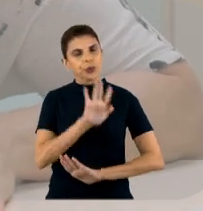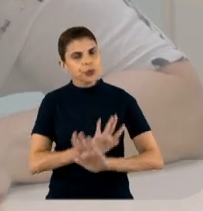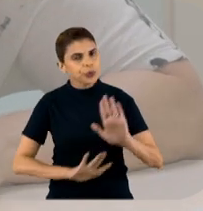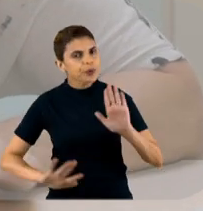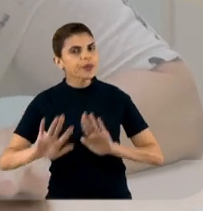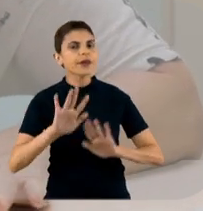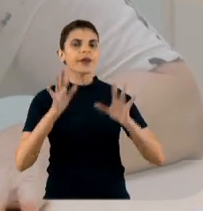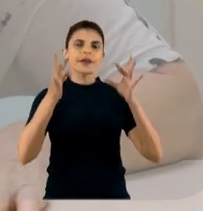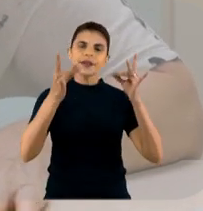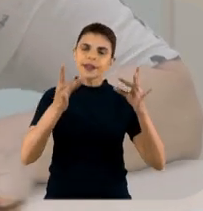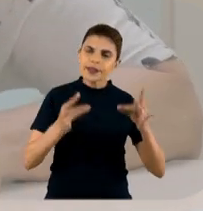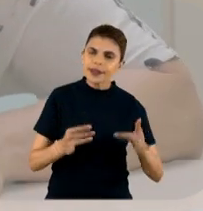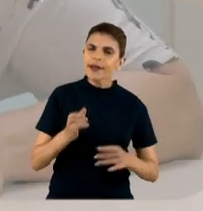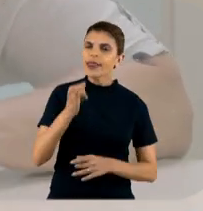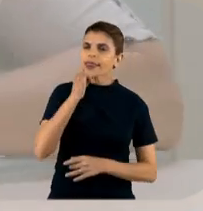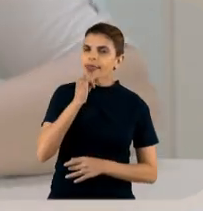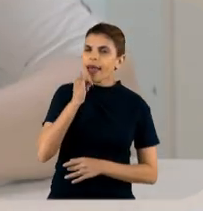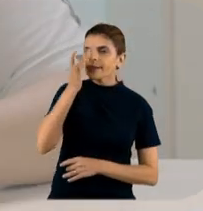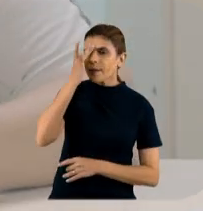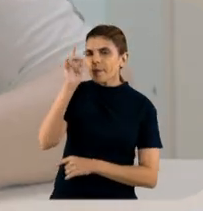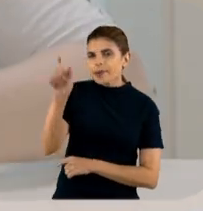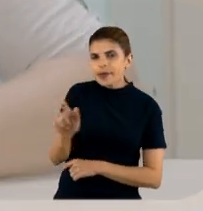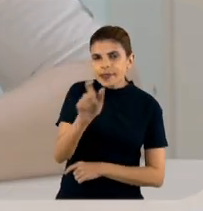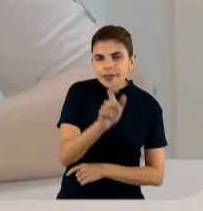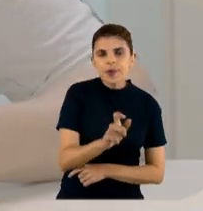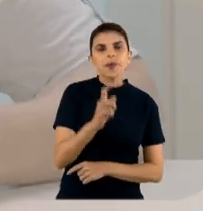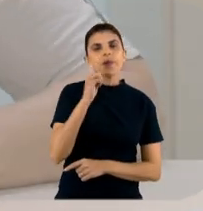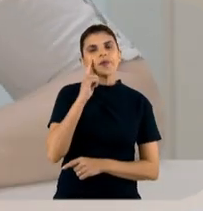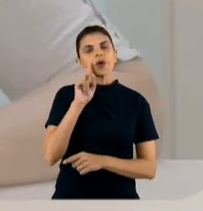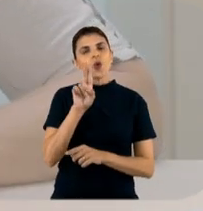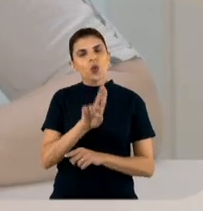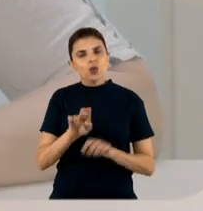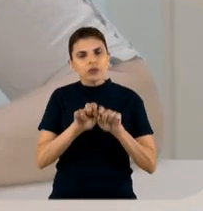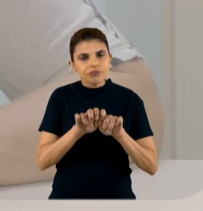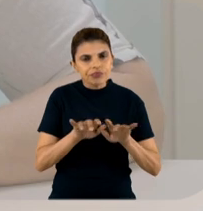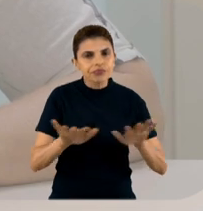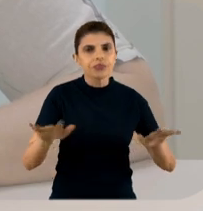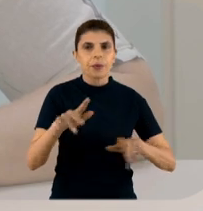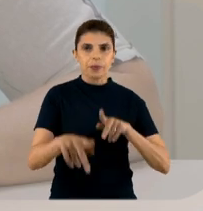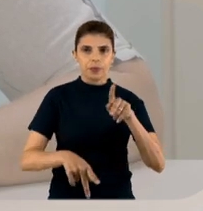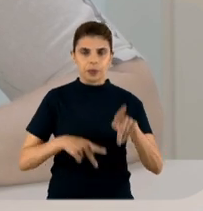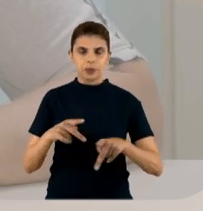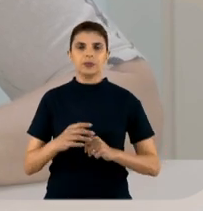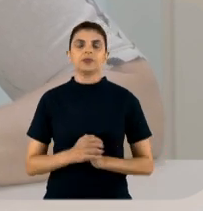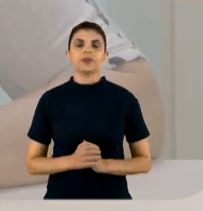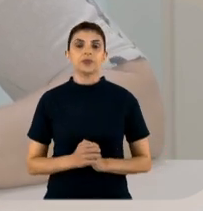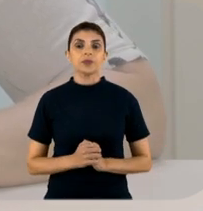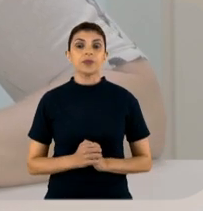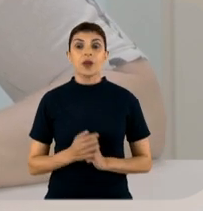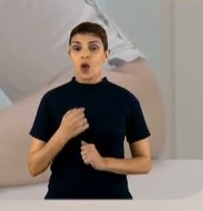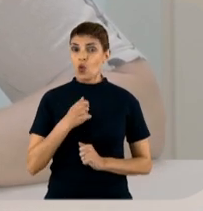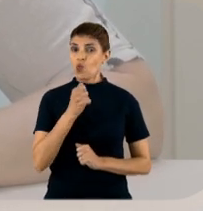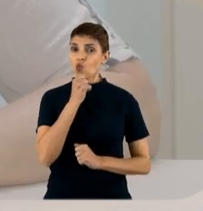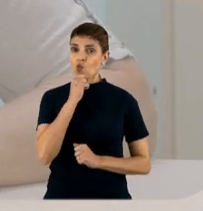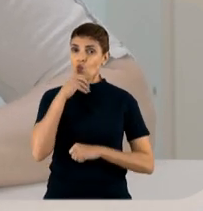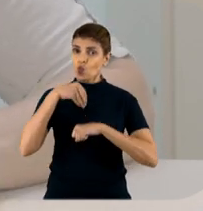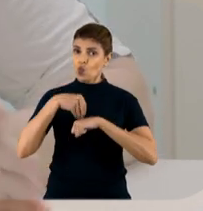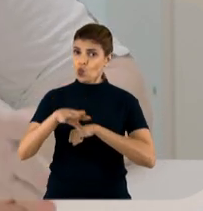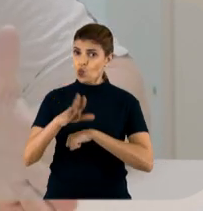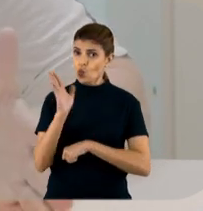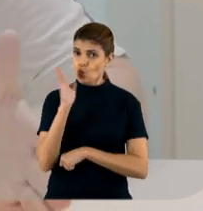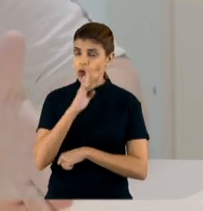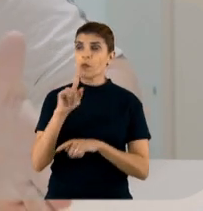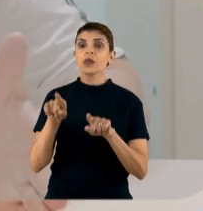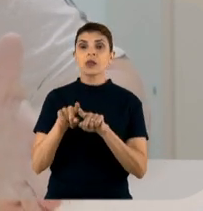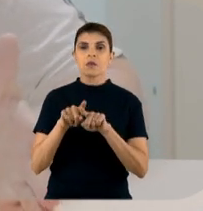maior cuidado nos testes clínicos para você poder partir para um uso na população né Eh uma coisa que eu não falei que